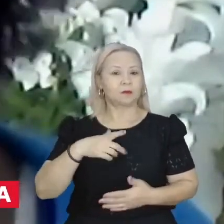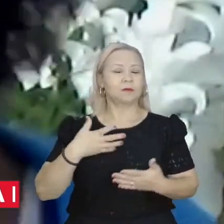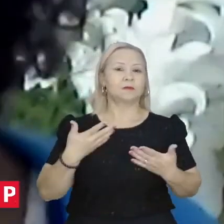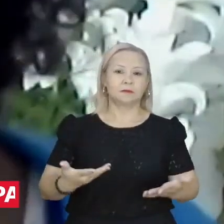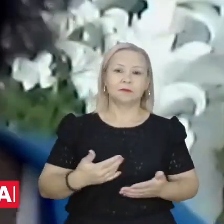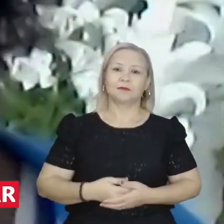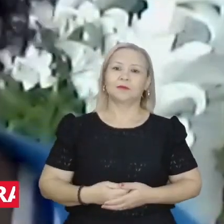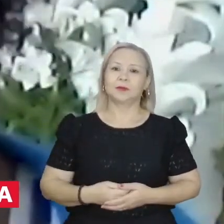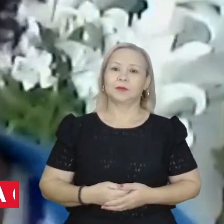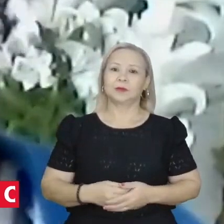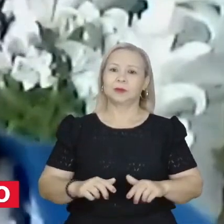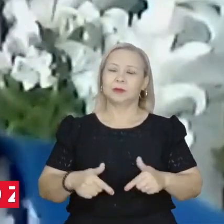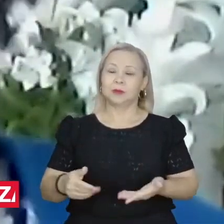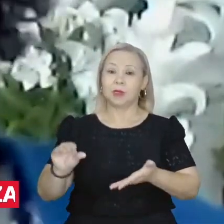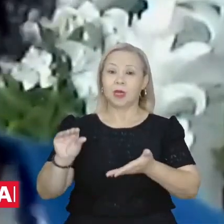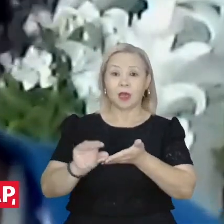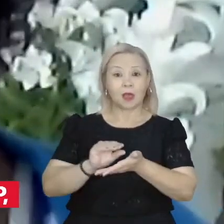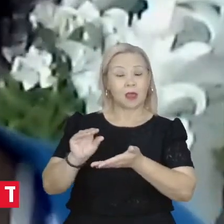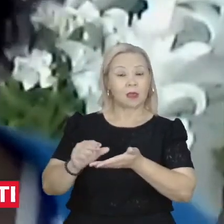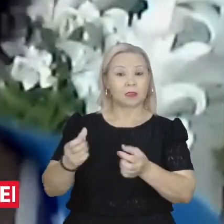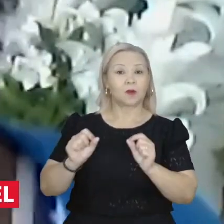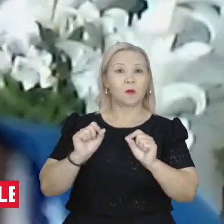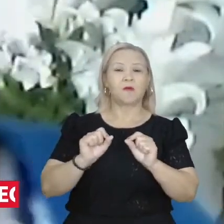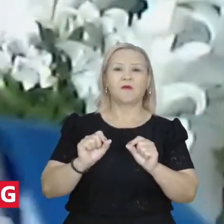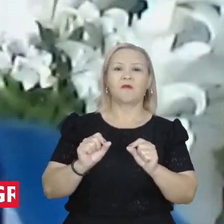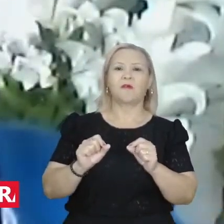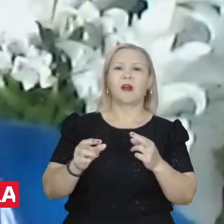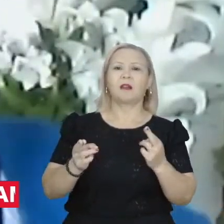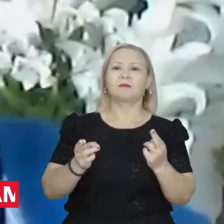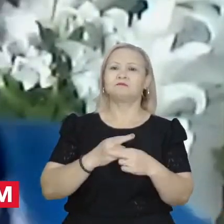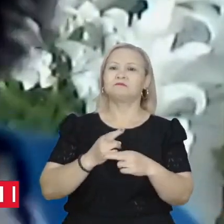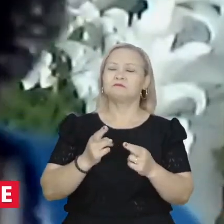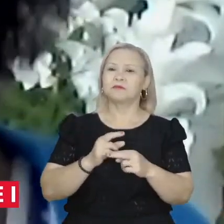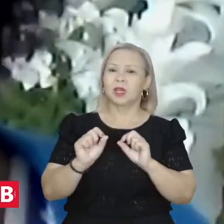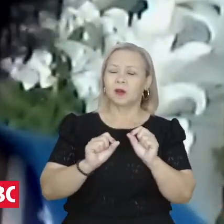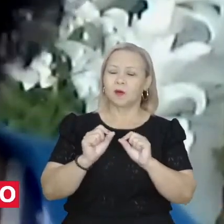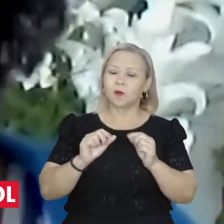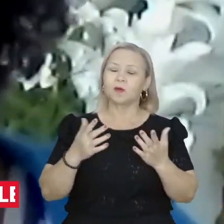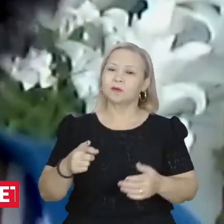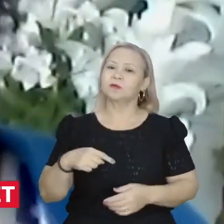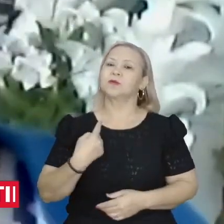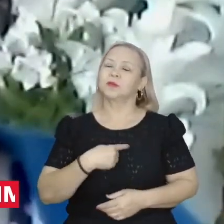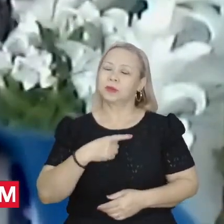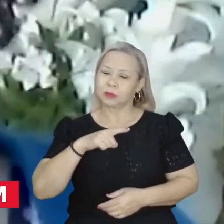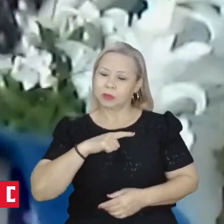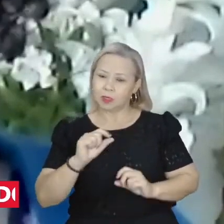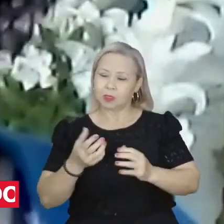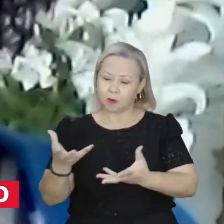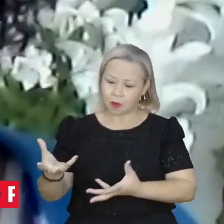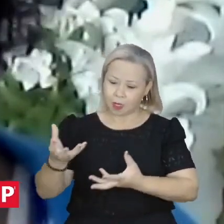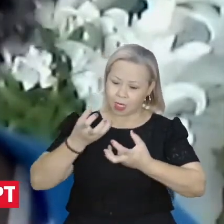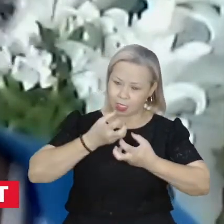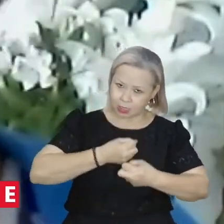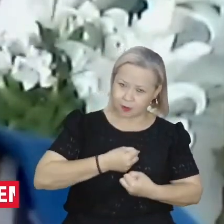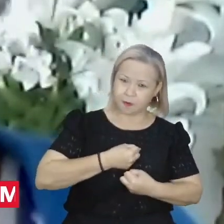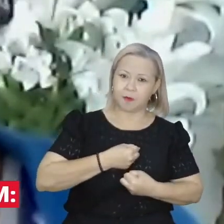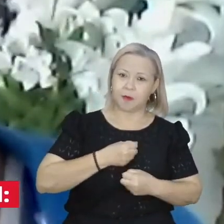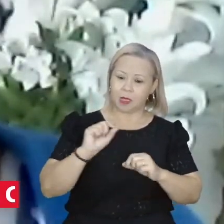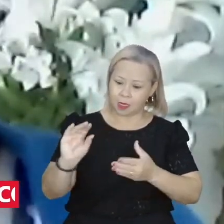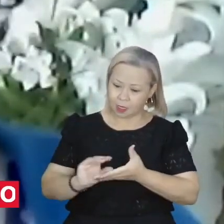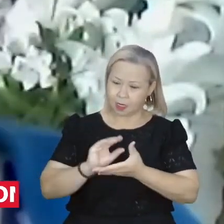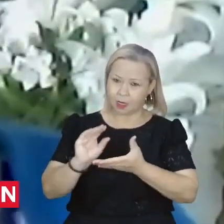ele mudou o nome para dizer que foi criado no governo dele, né? Ele acabou praticamente